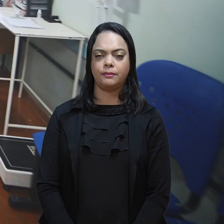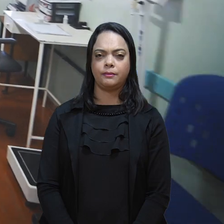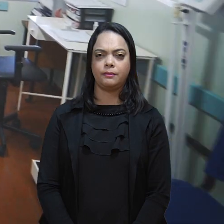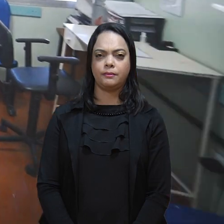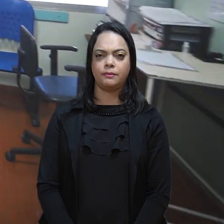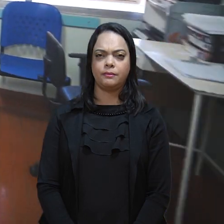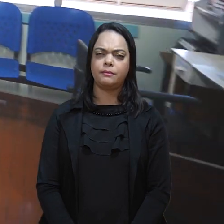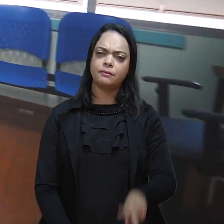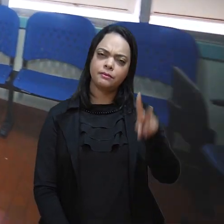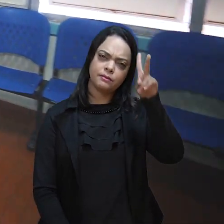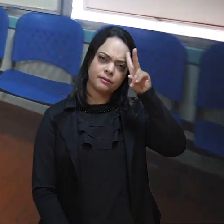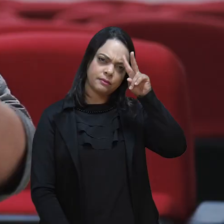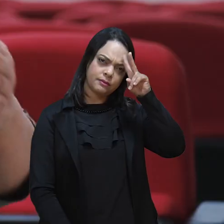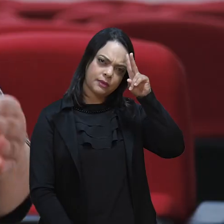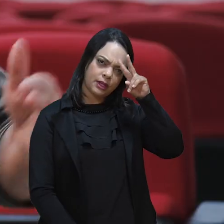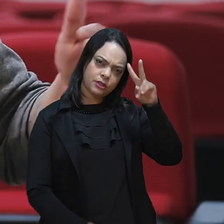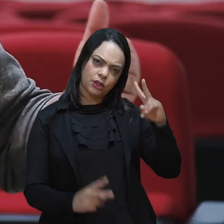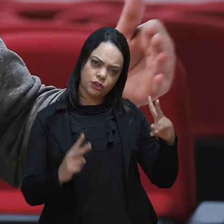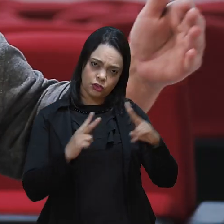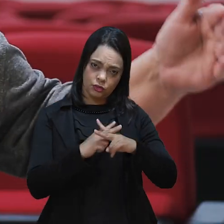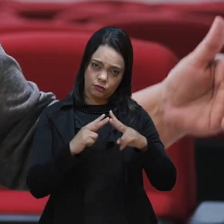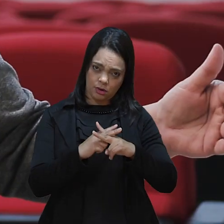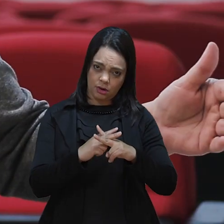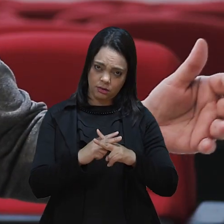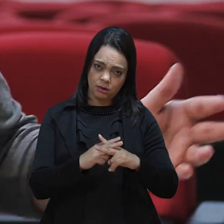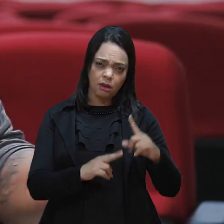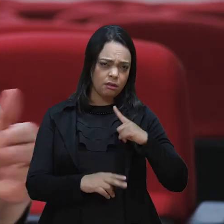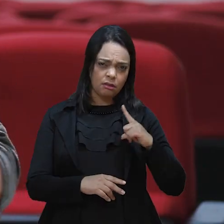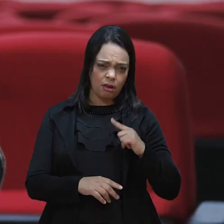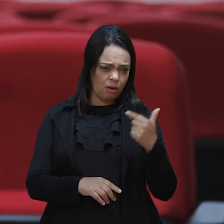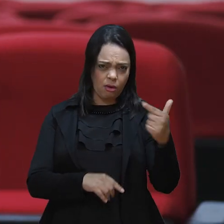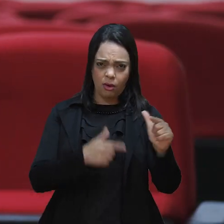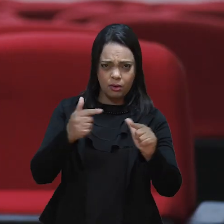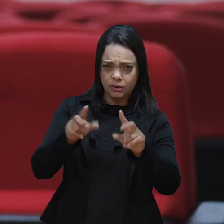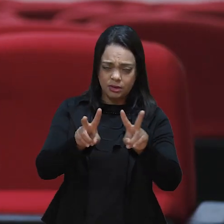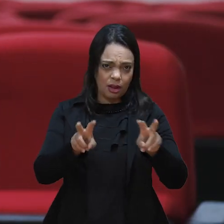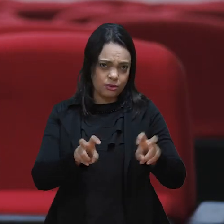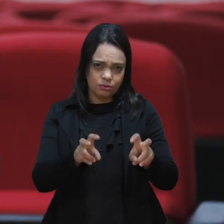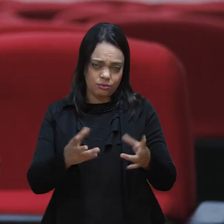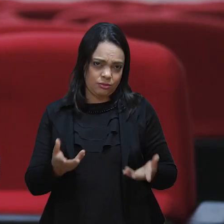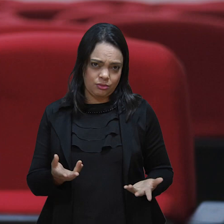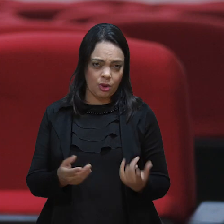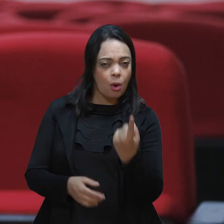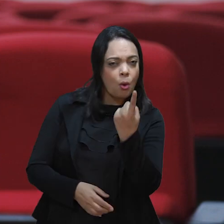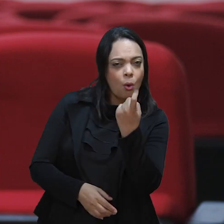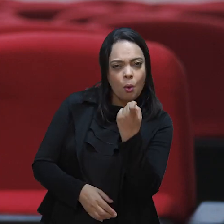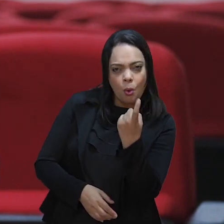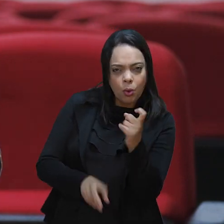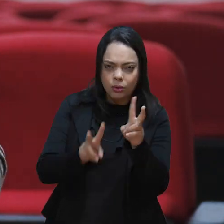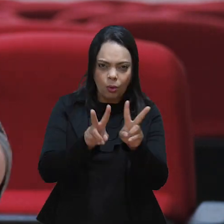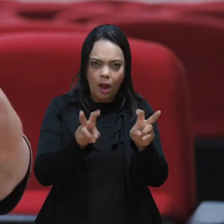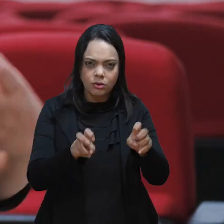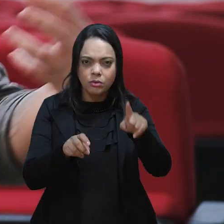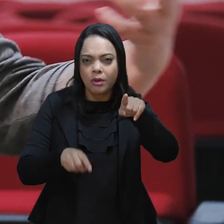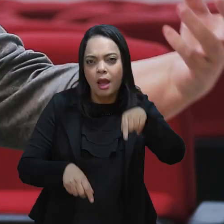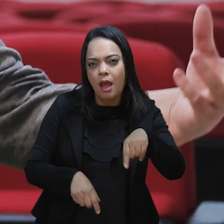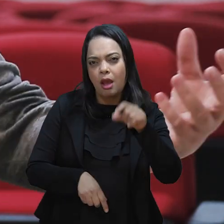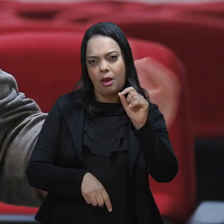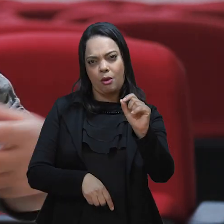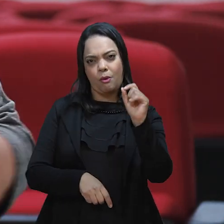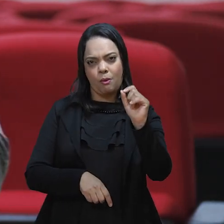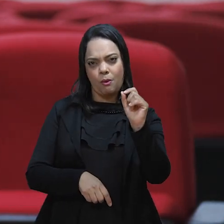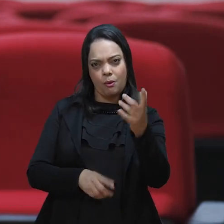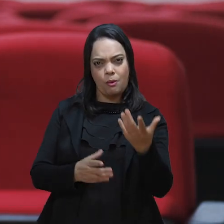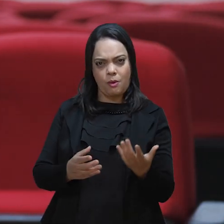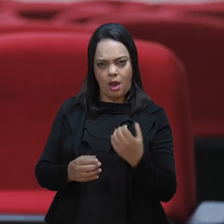Nesses históricos de violência, muitos outros assuntos surgem, né? Nem sempre o único ponto que você tem ali é o abortamento